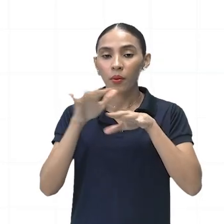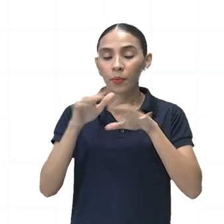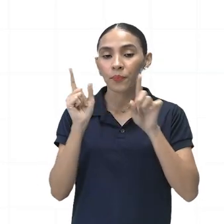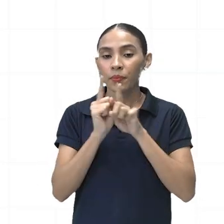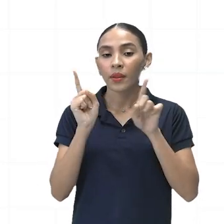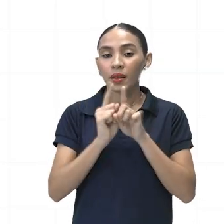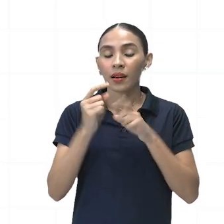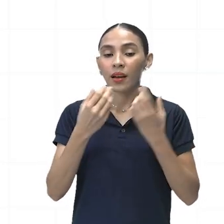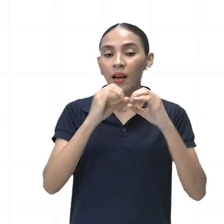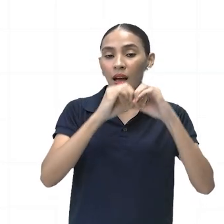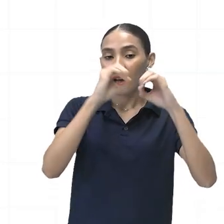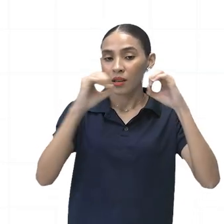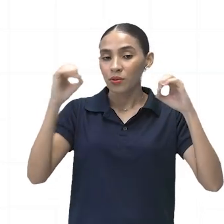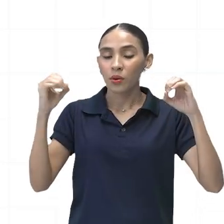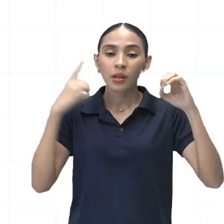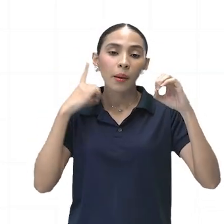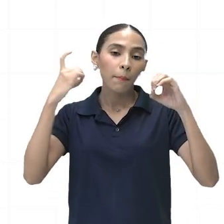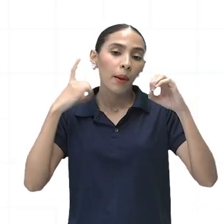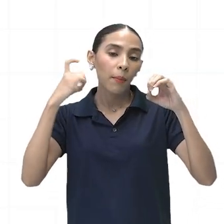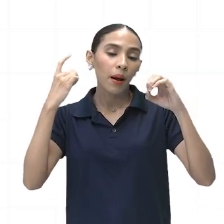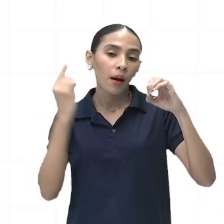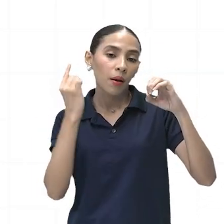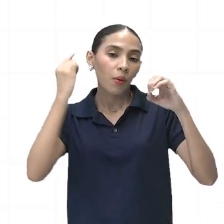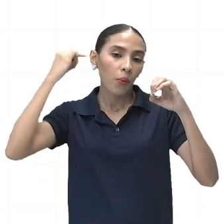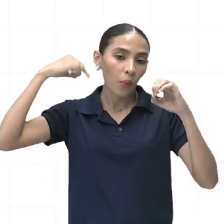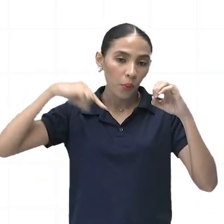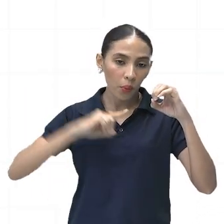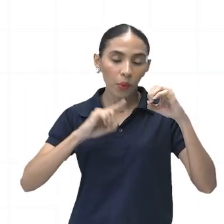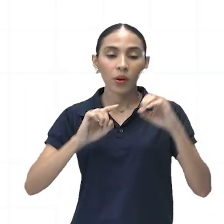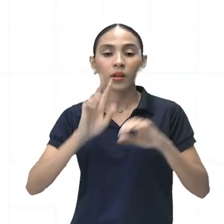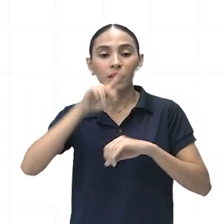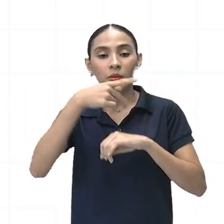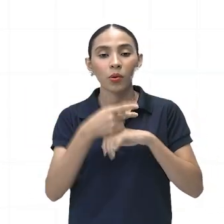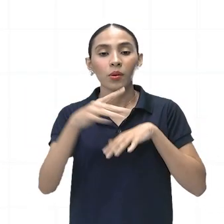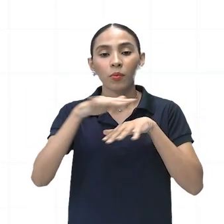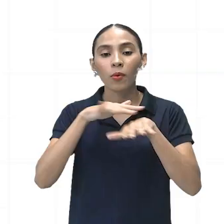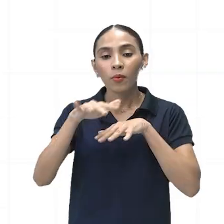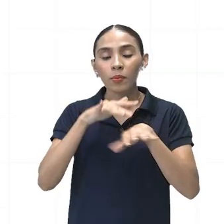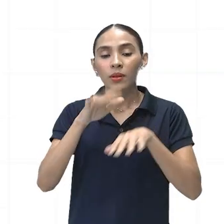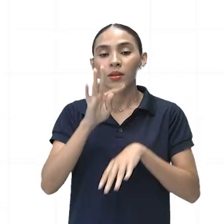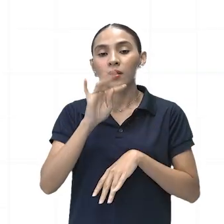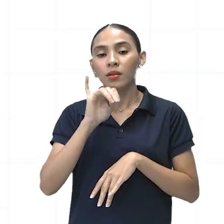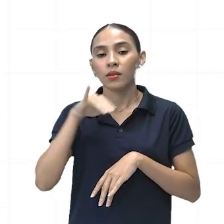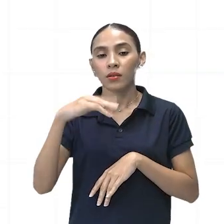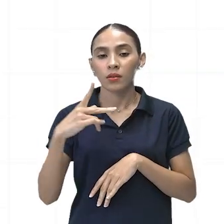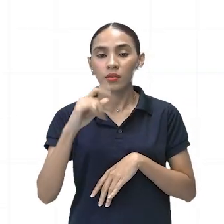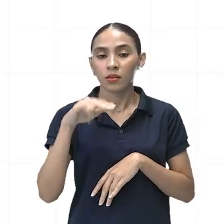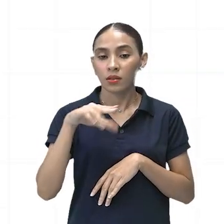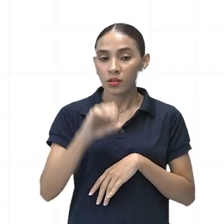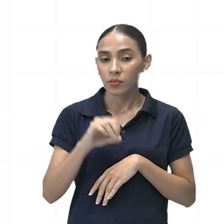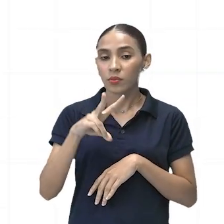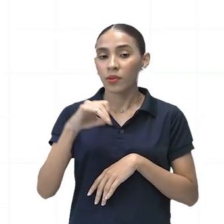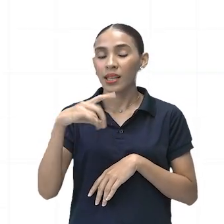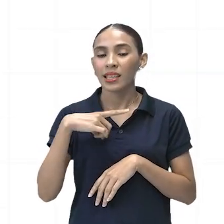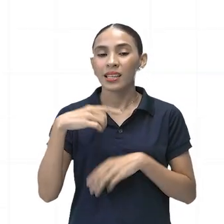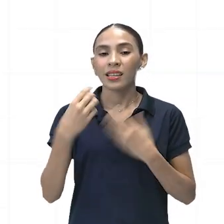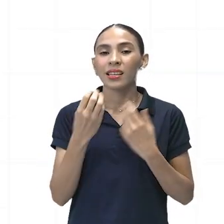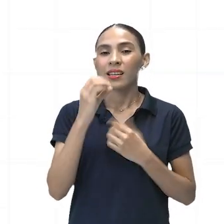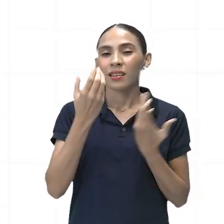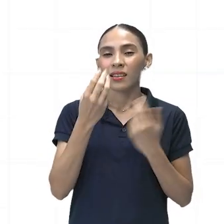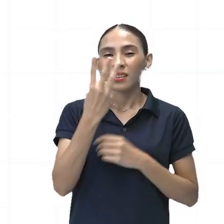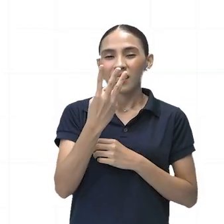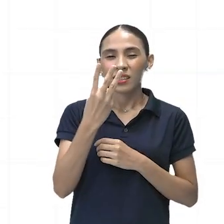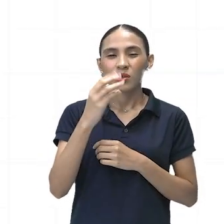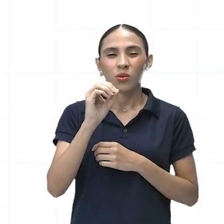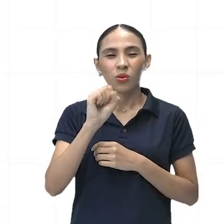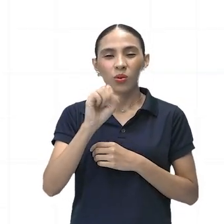respostas às ondas que entraram, então, no canal auditivo. A partir da movimentação do tímpano, nós vamos ter 3 ossículos, que são